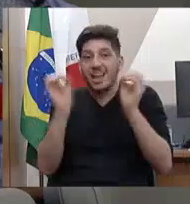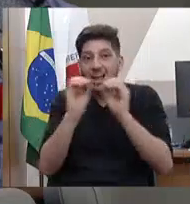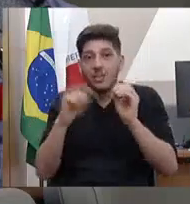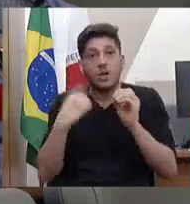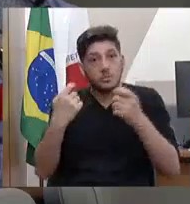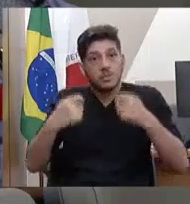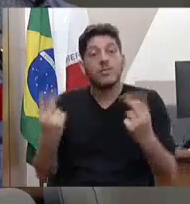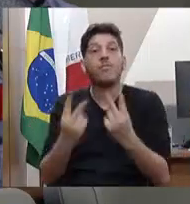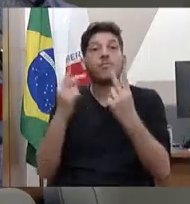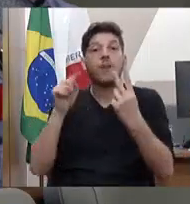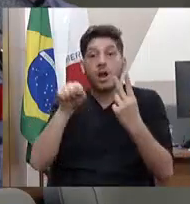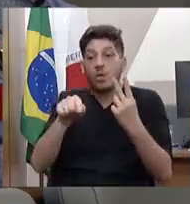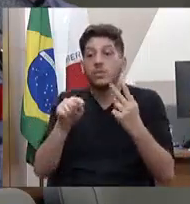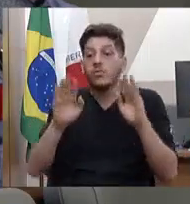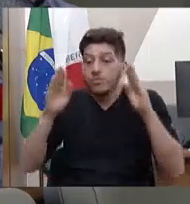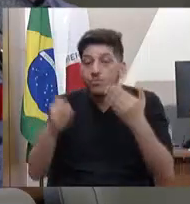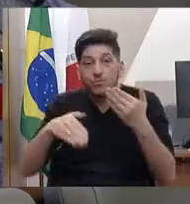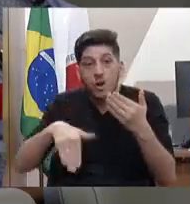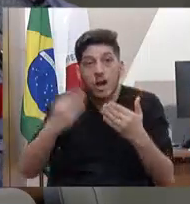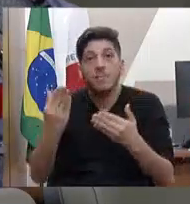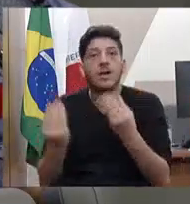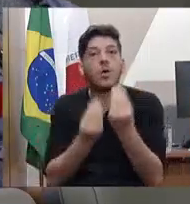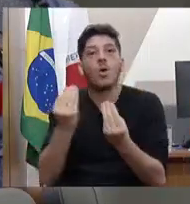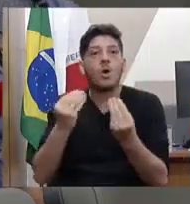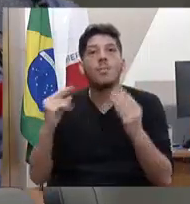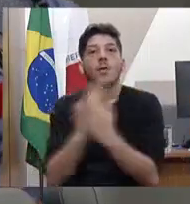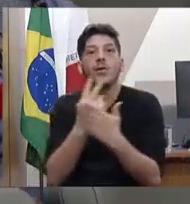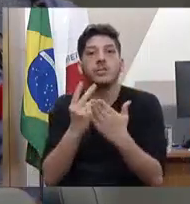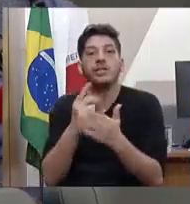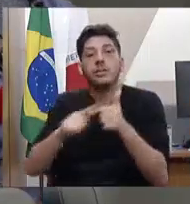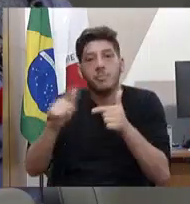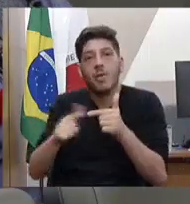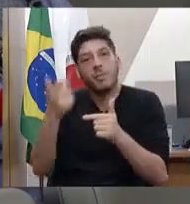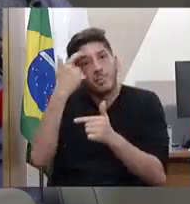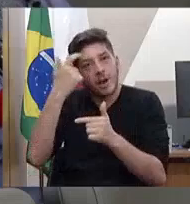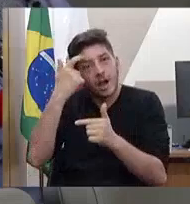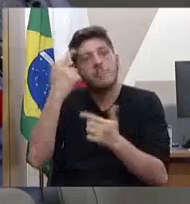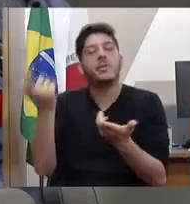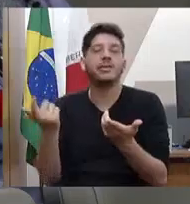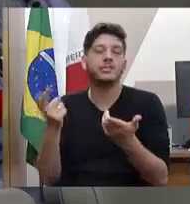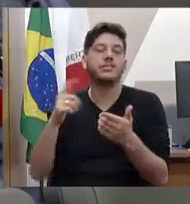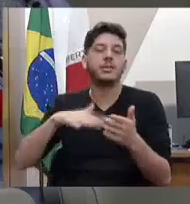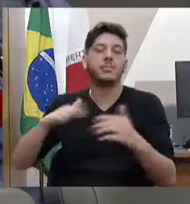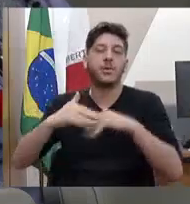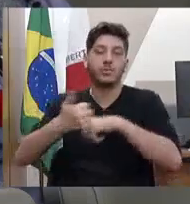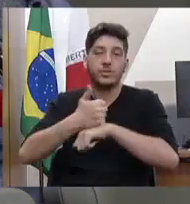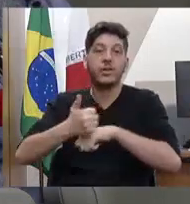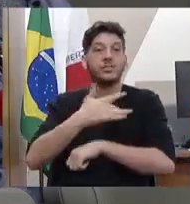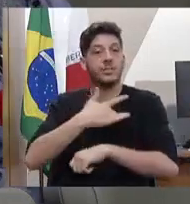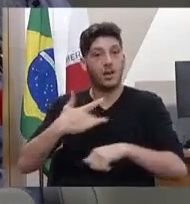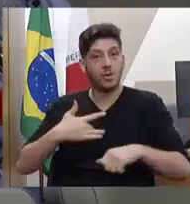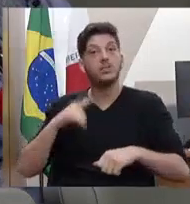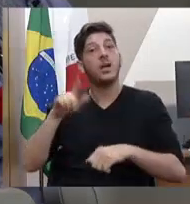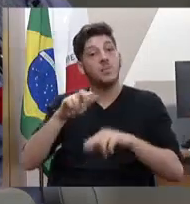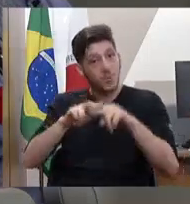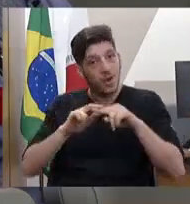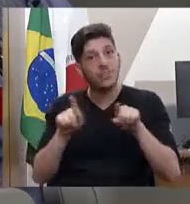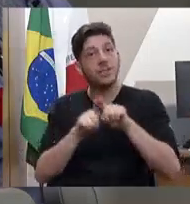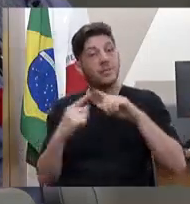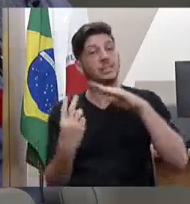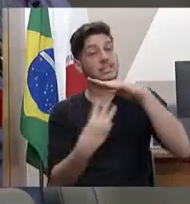de adoecimento dos Trabalhadores de saúde isso é fruto também de um processo de precarização né